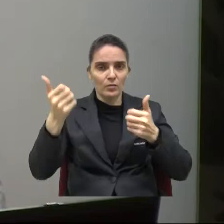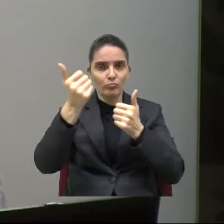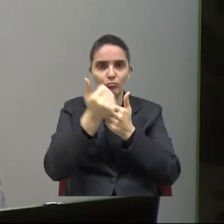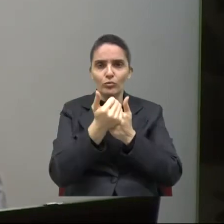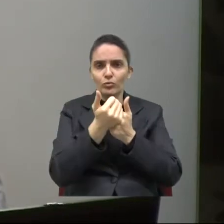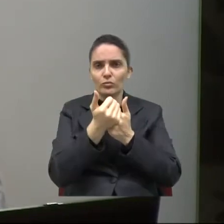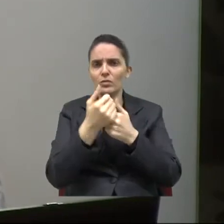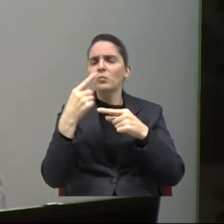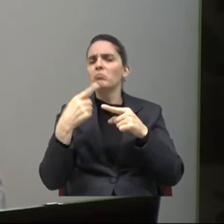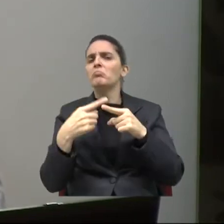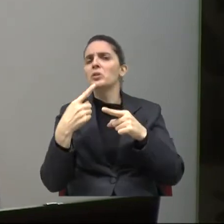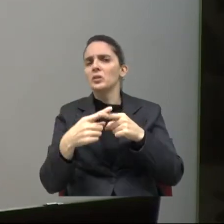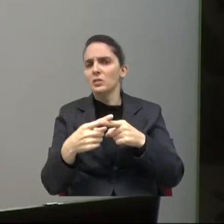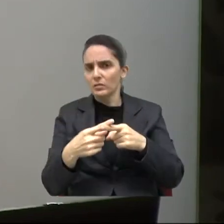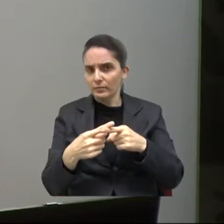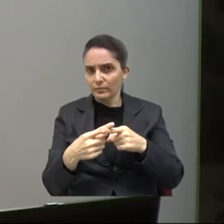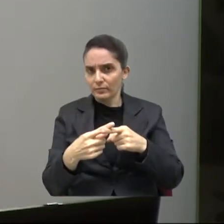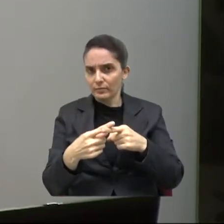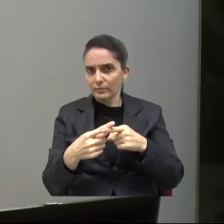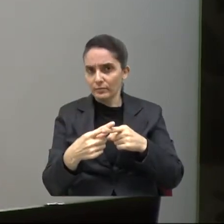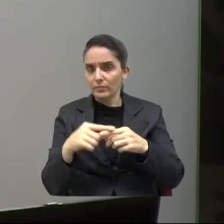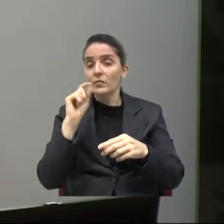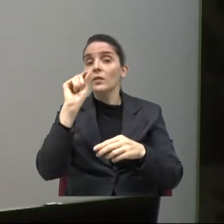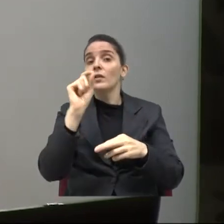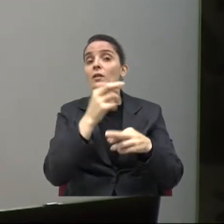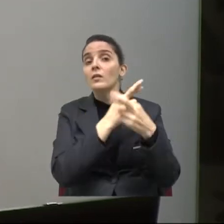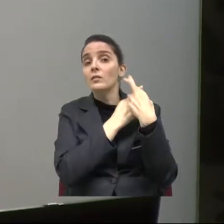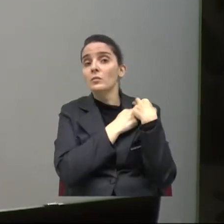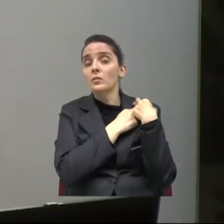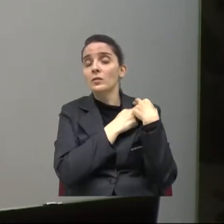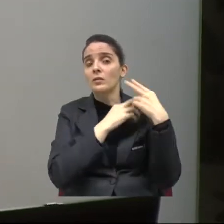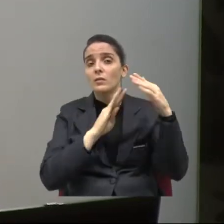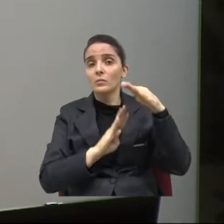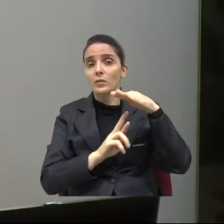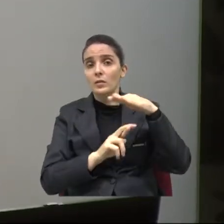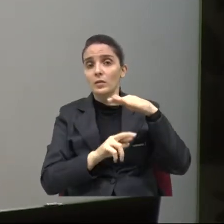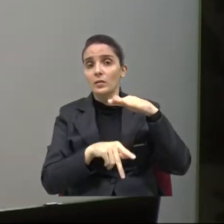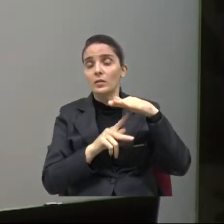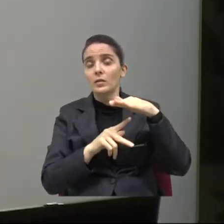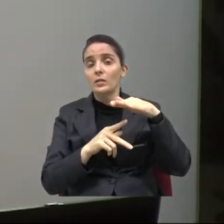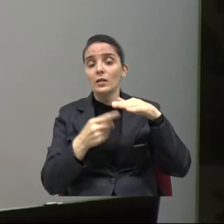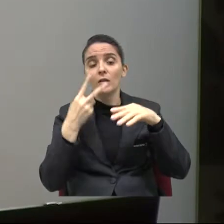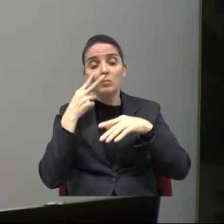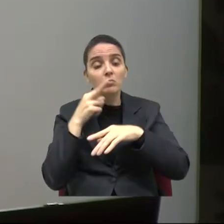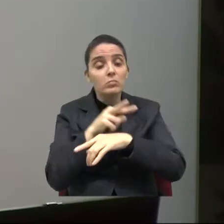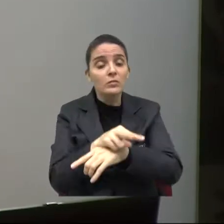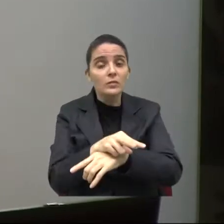da substituição? Quem é o responsável da BRK pelo acompanhamento dos serviços?